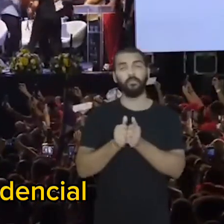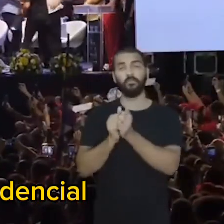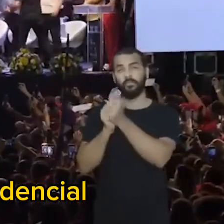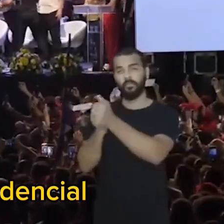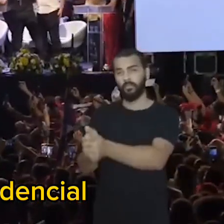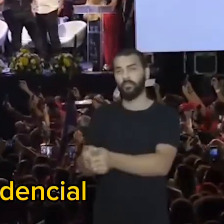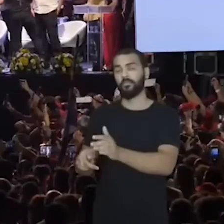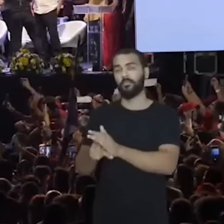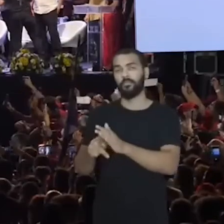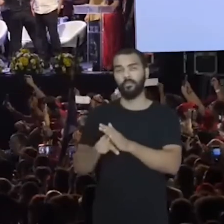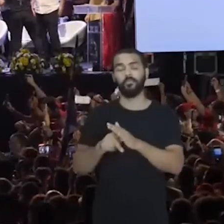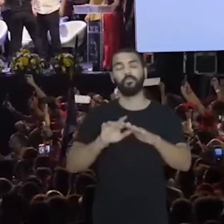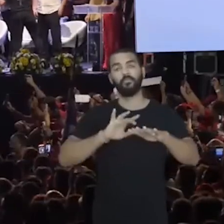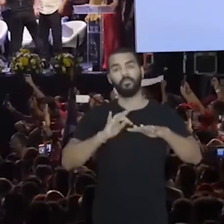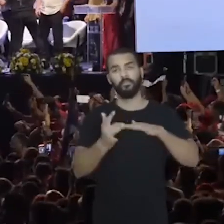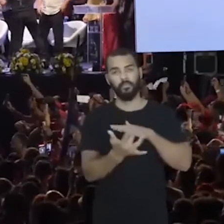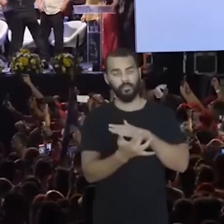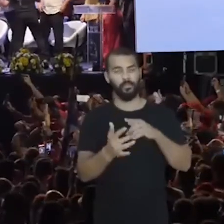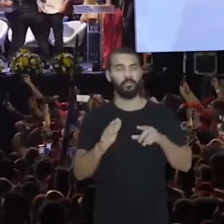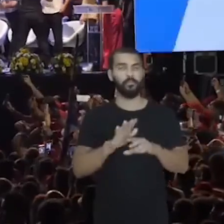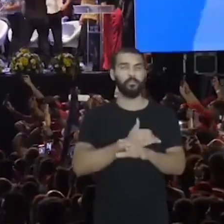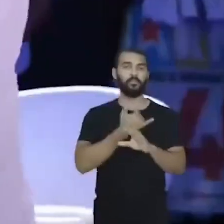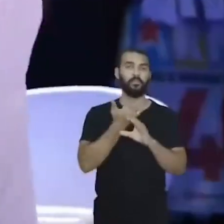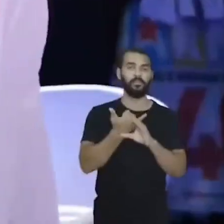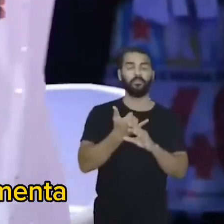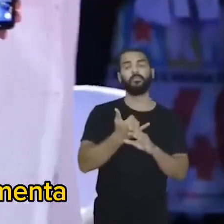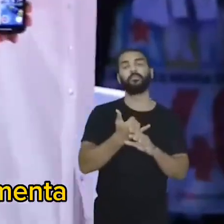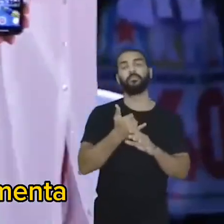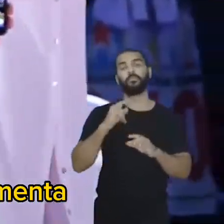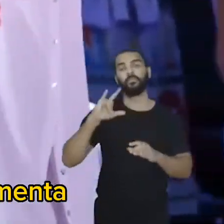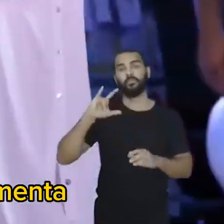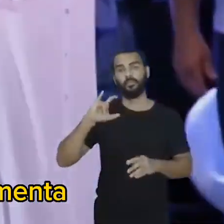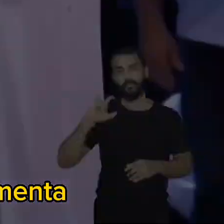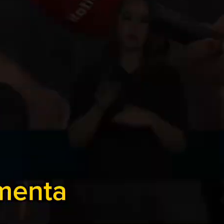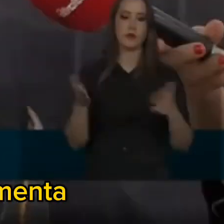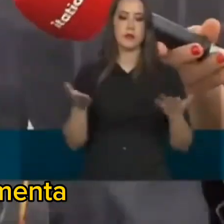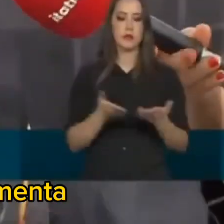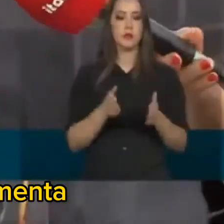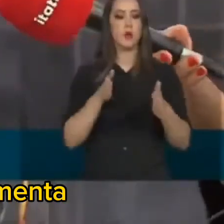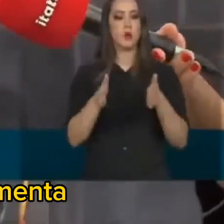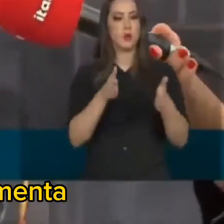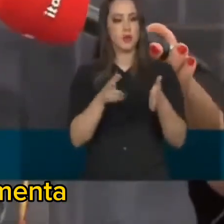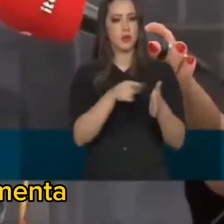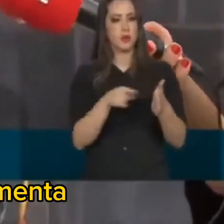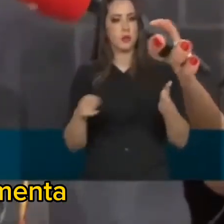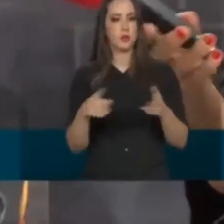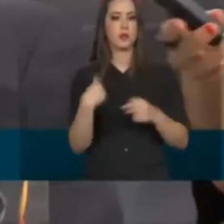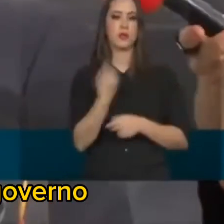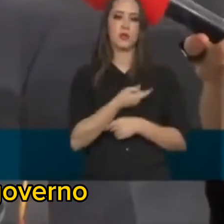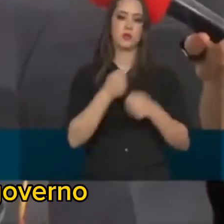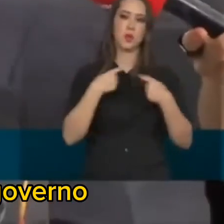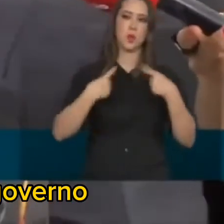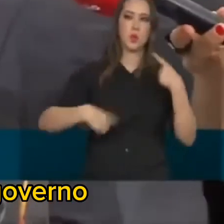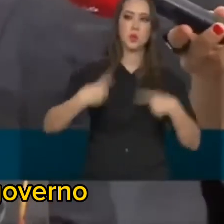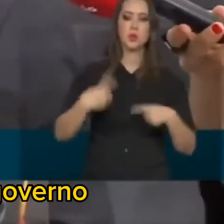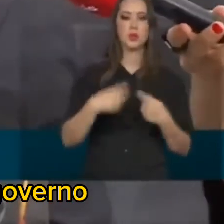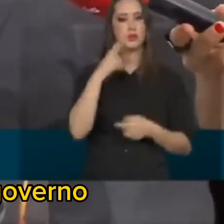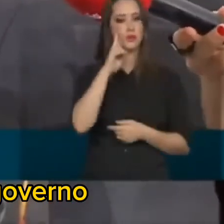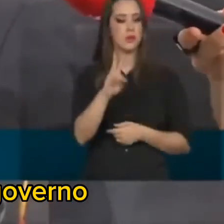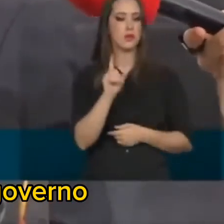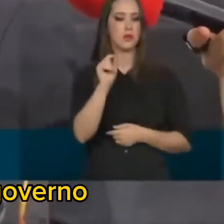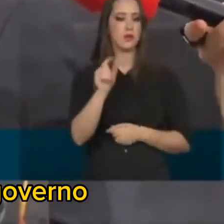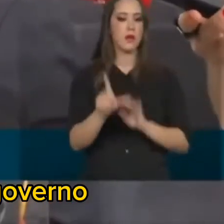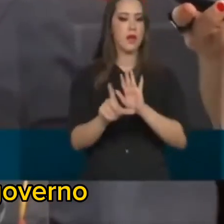gabinete presidencial, a base aliada e ministros. Janja chegou a bater de frente com Paulo Pimenta. Ele queria